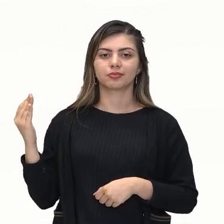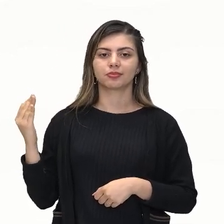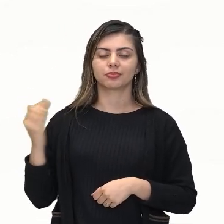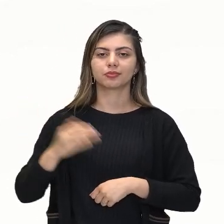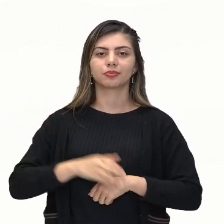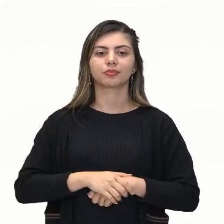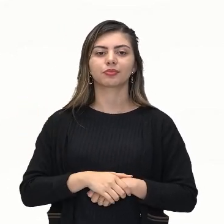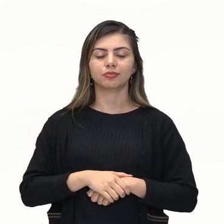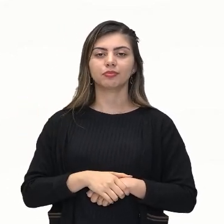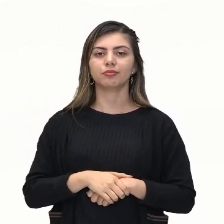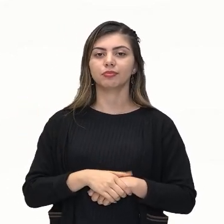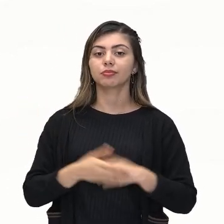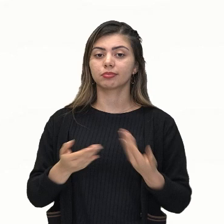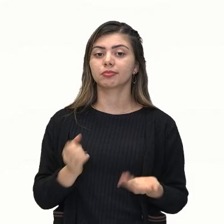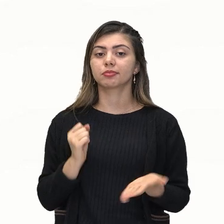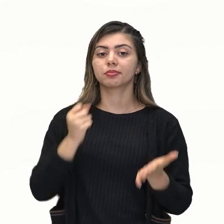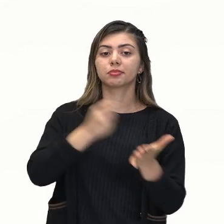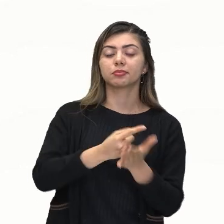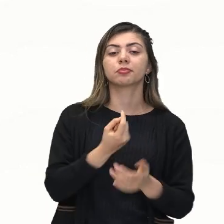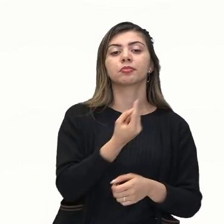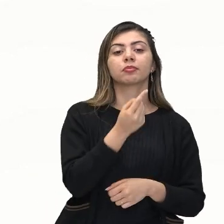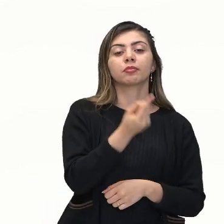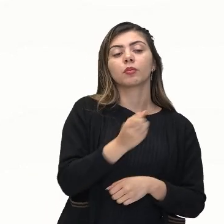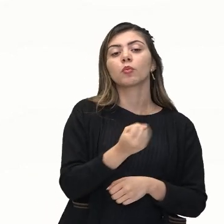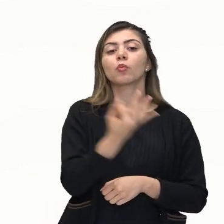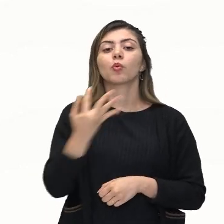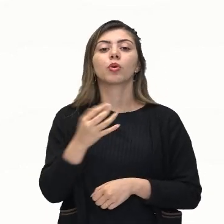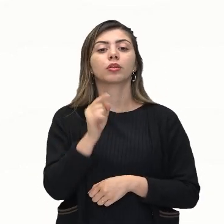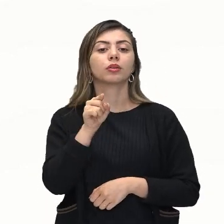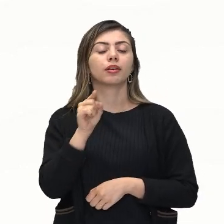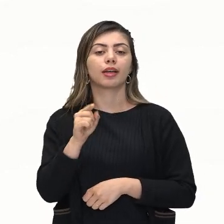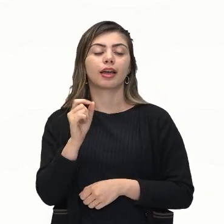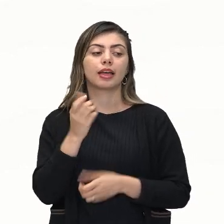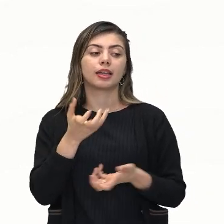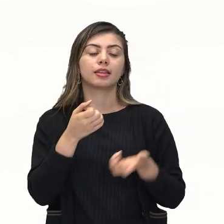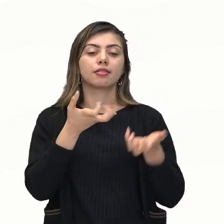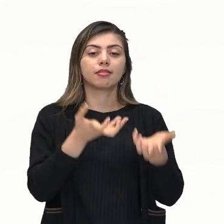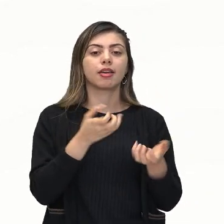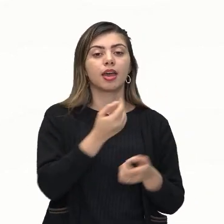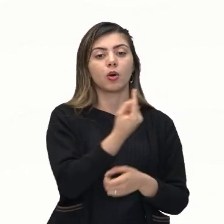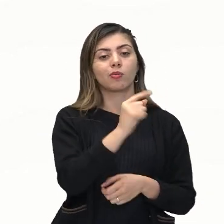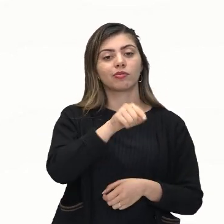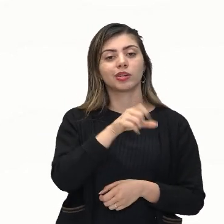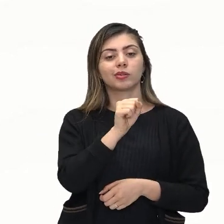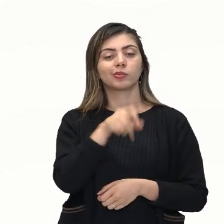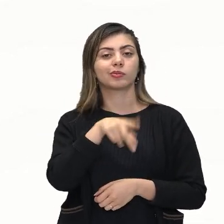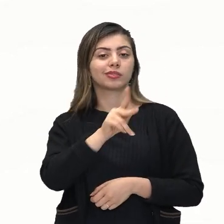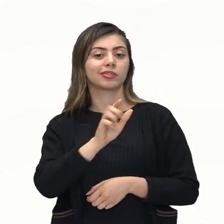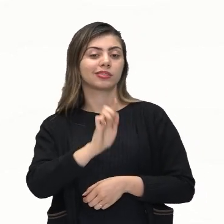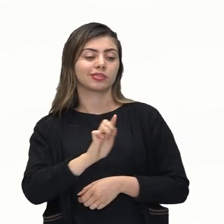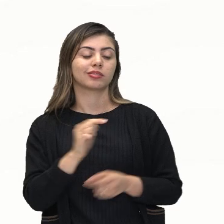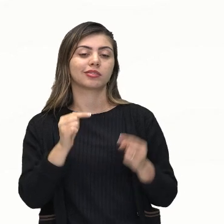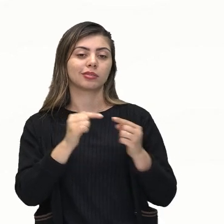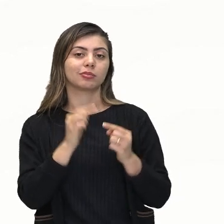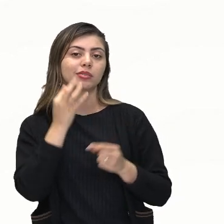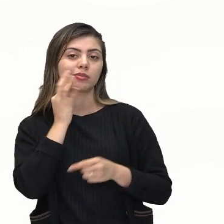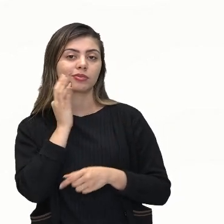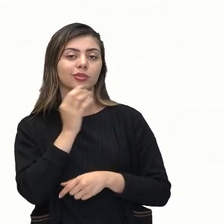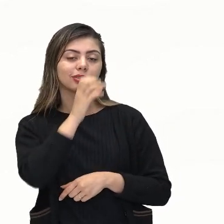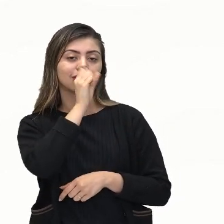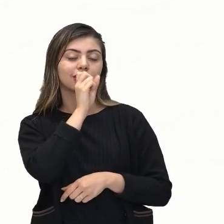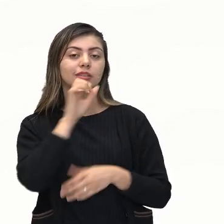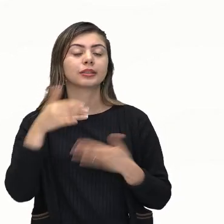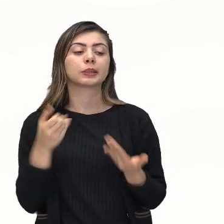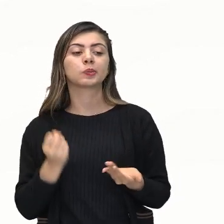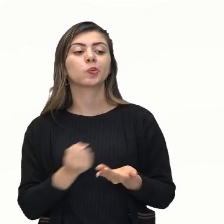pelos 1,8 kg de laranja, certo? E aí, para isso, a gente aplica a